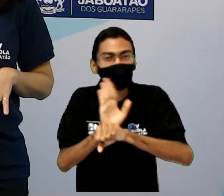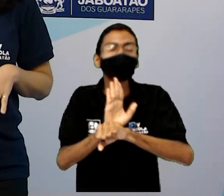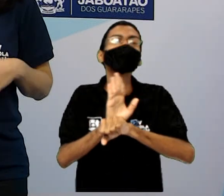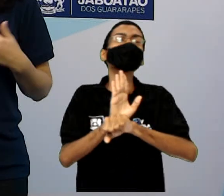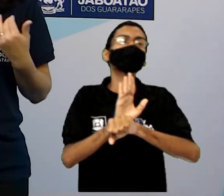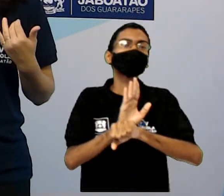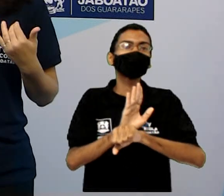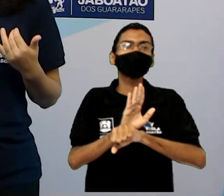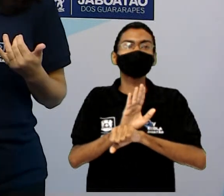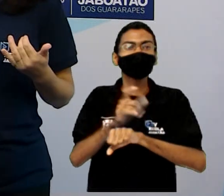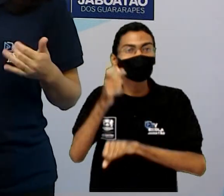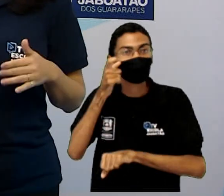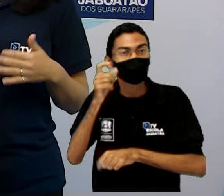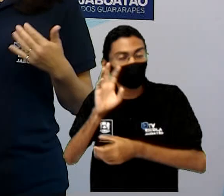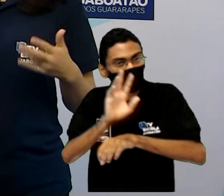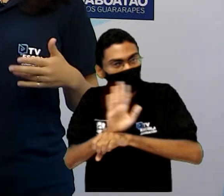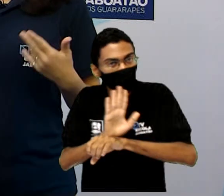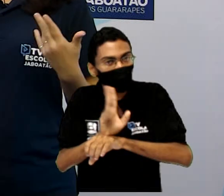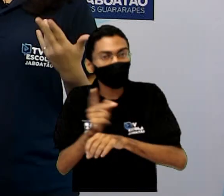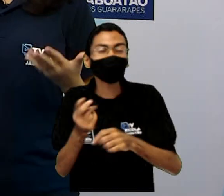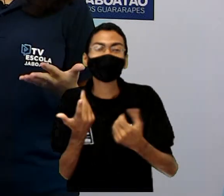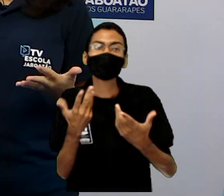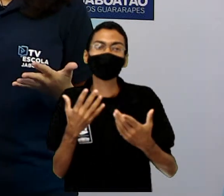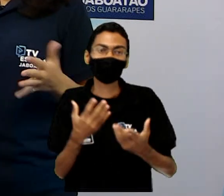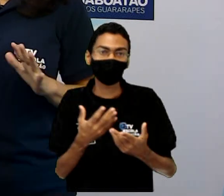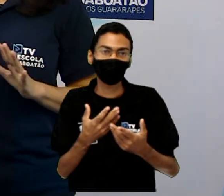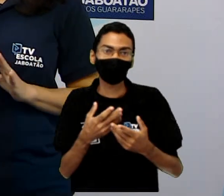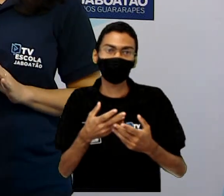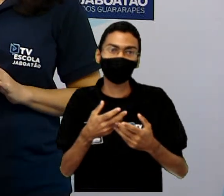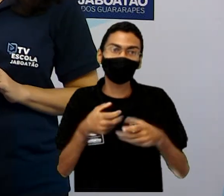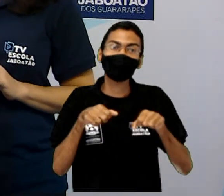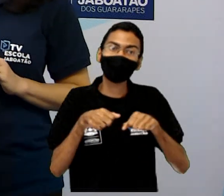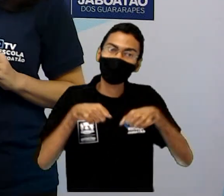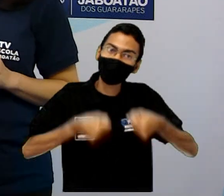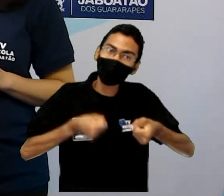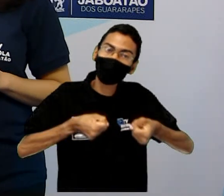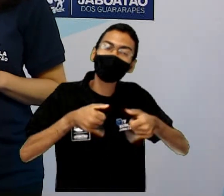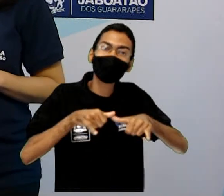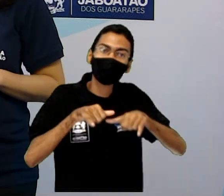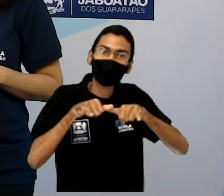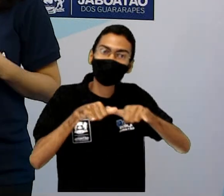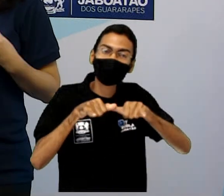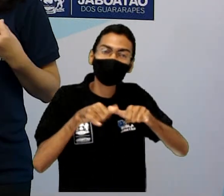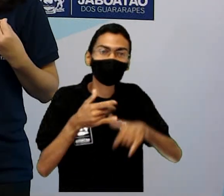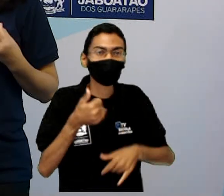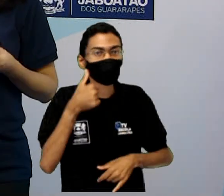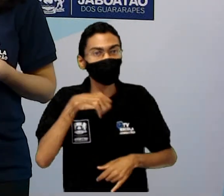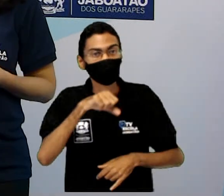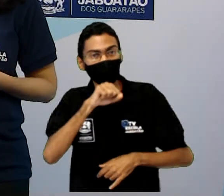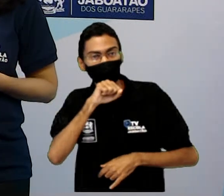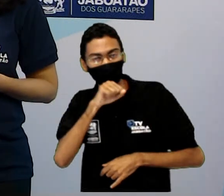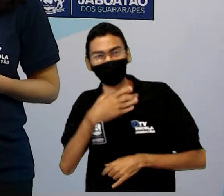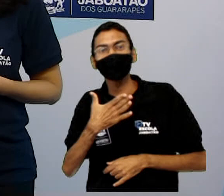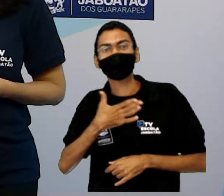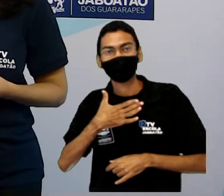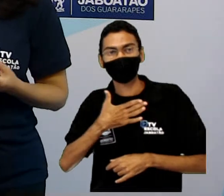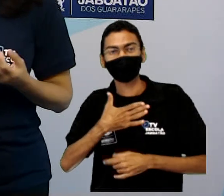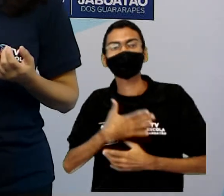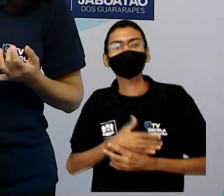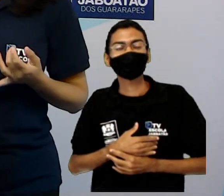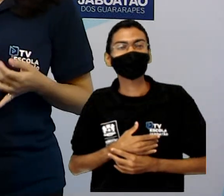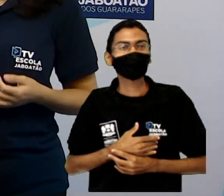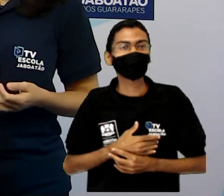ou estava fazendo compras com a minha mãe. Então, vocês vão usar o conhecimento de vocês,